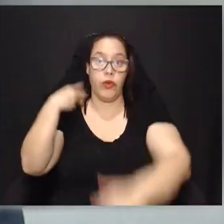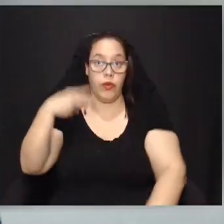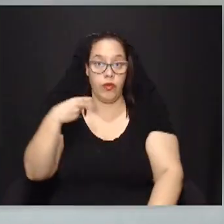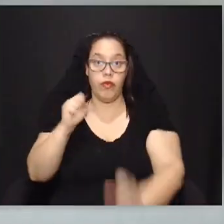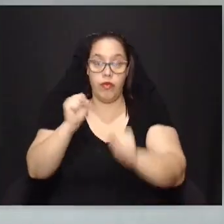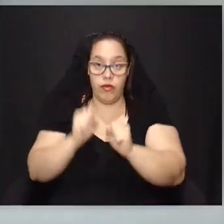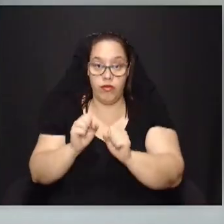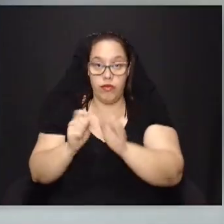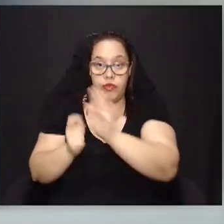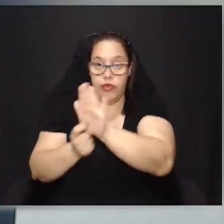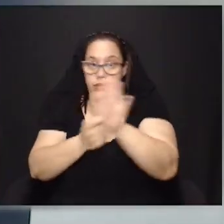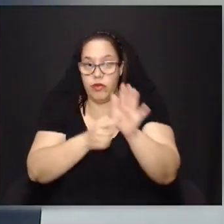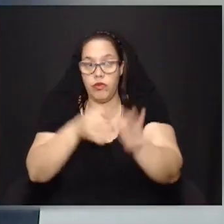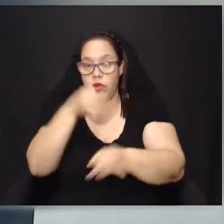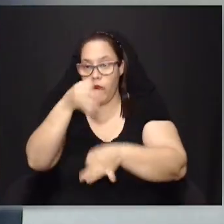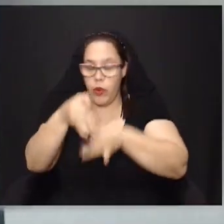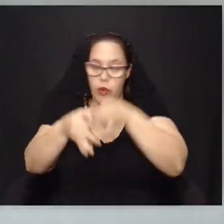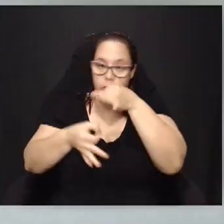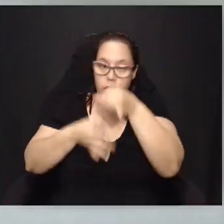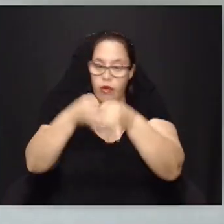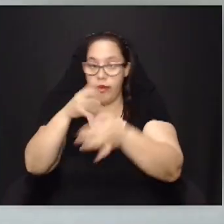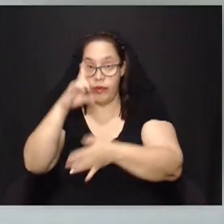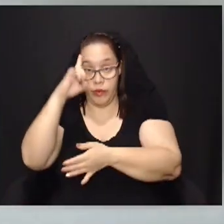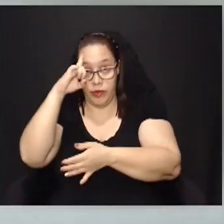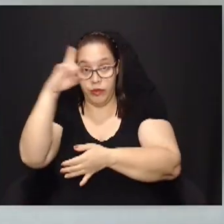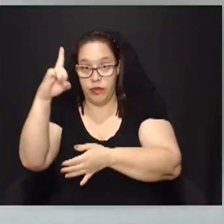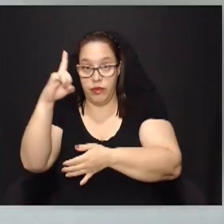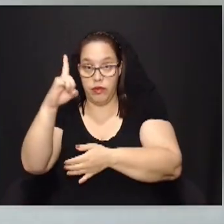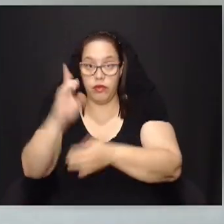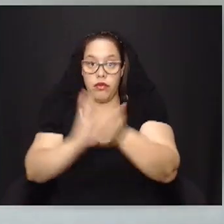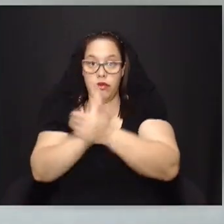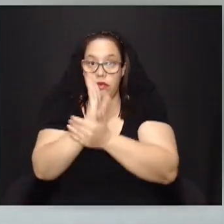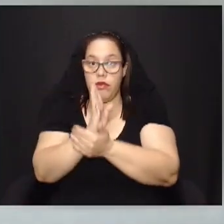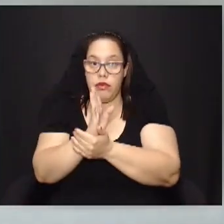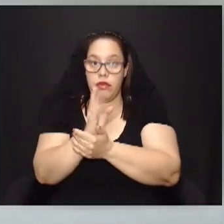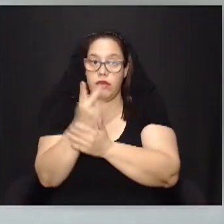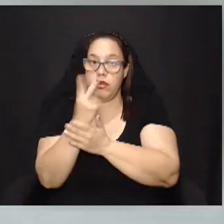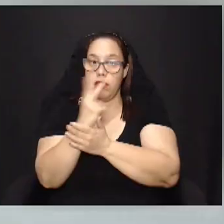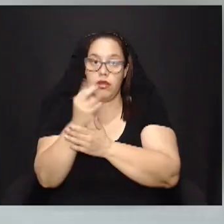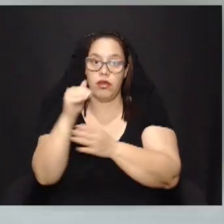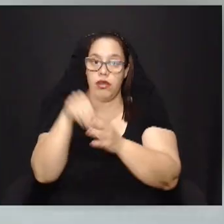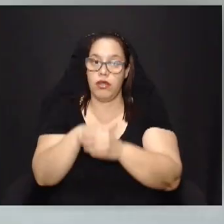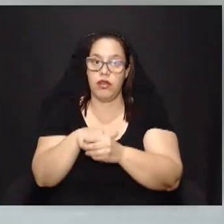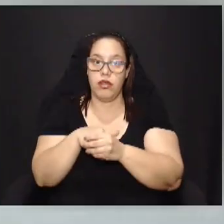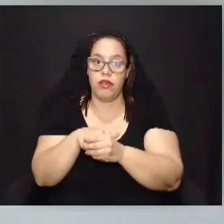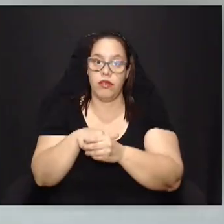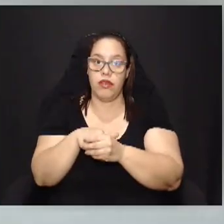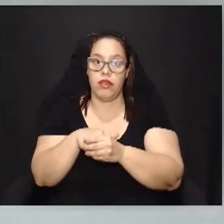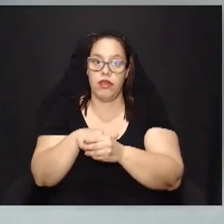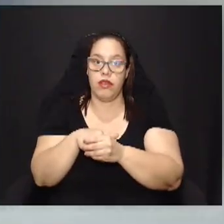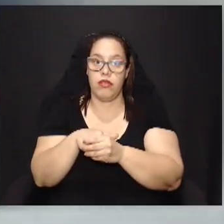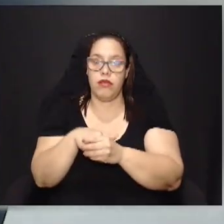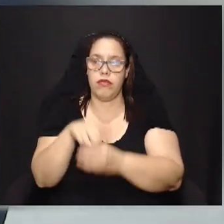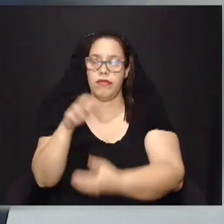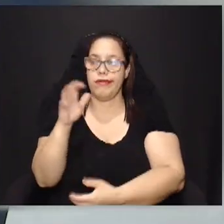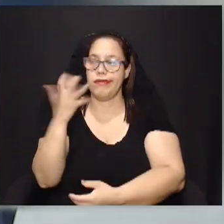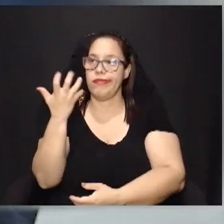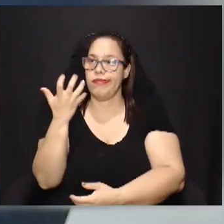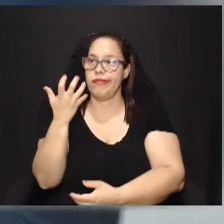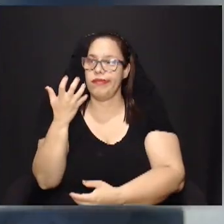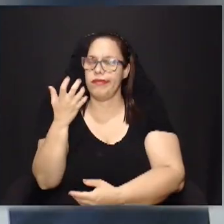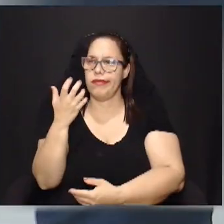alguma sugestão e no dia da aprovação, em segunda votação, que acabem levantando,